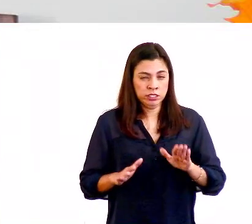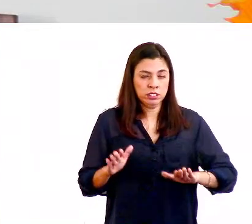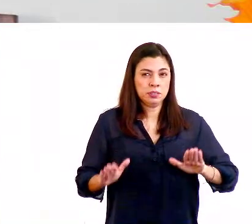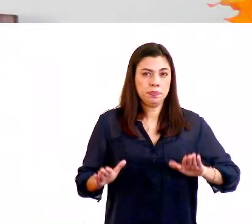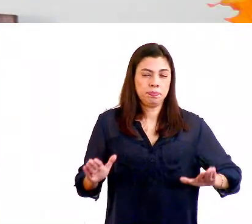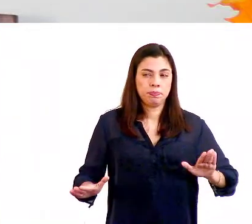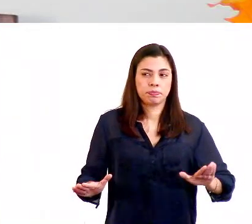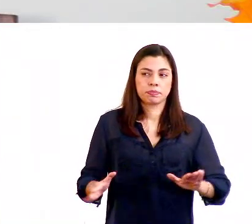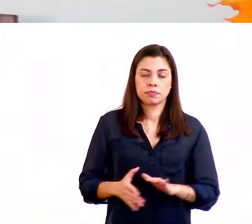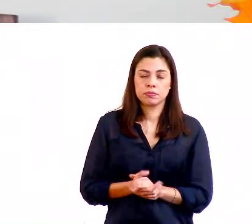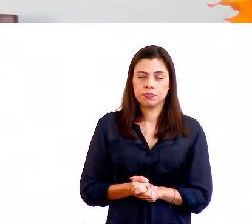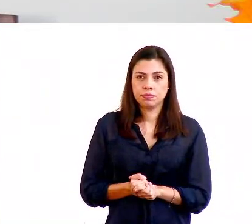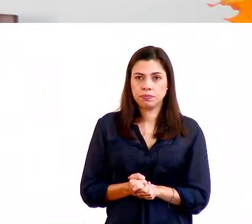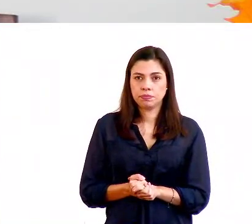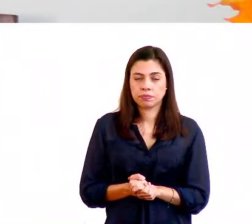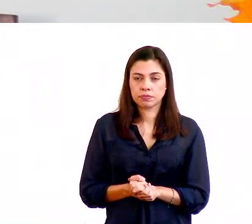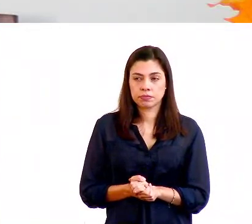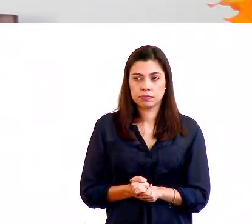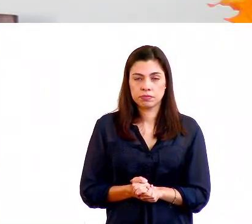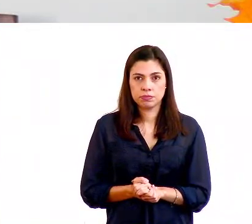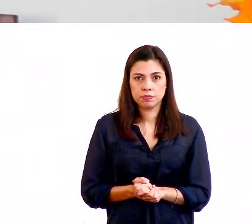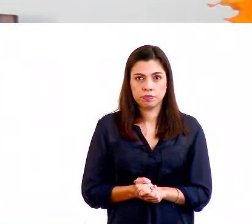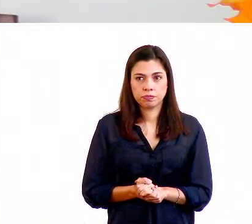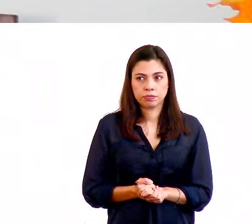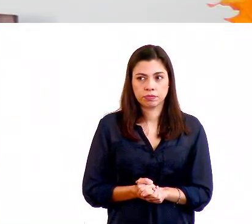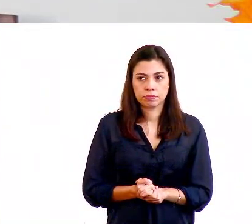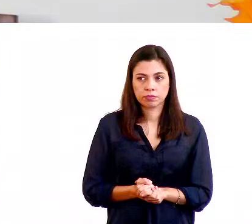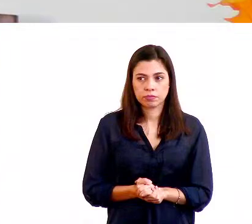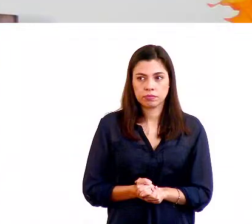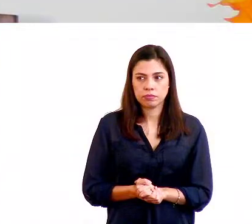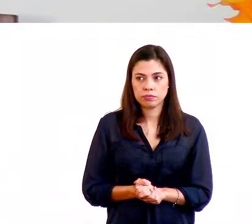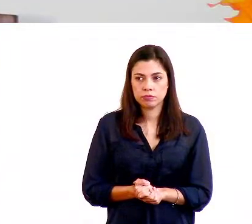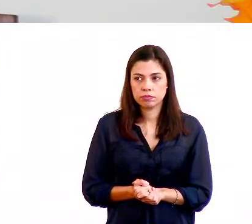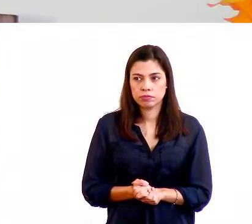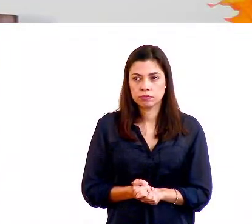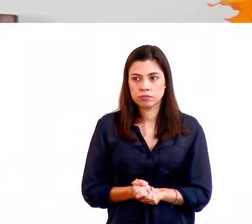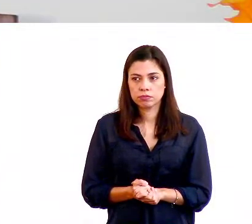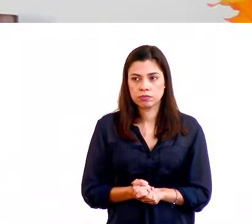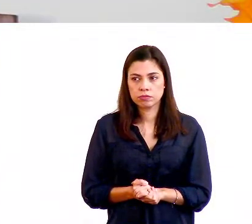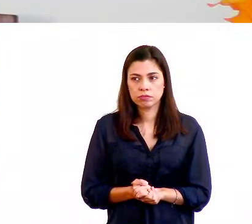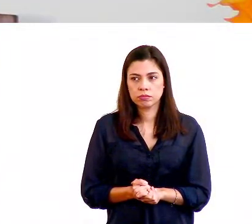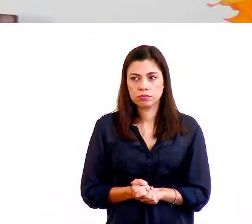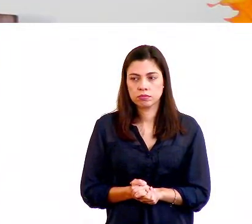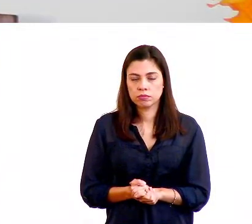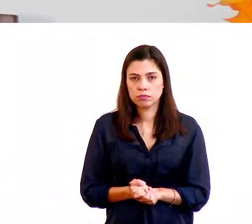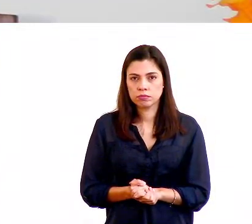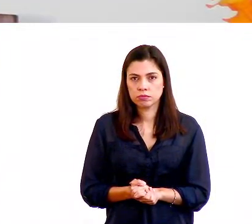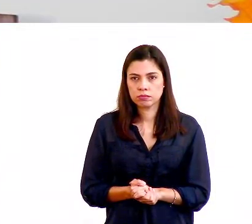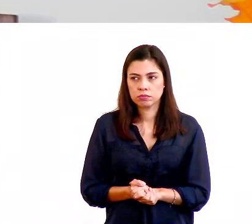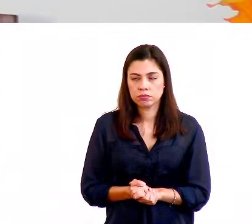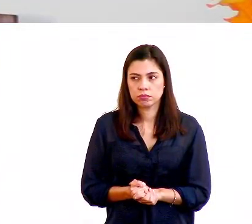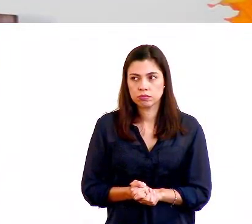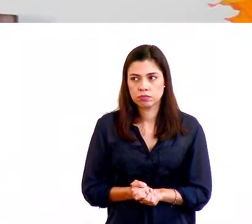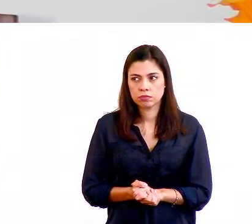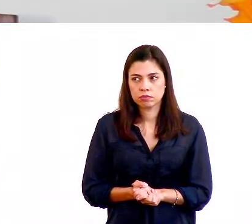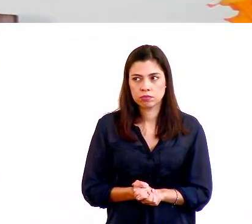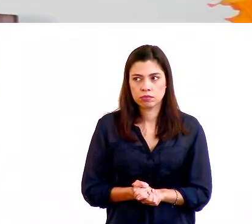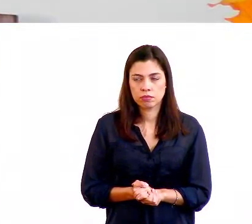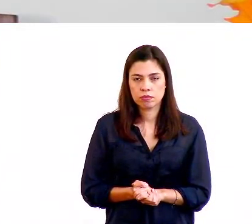Então ele usa o exemplo da âncora aqui, mas não vai mais fundo no exemplo, na metáfora para o mar,